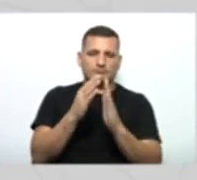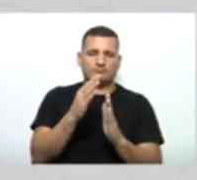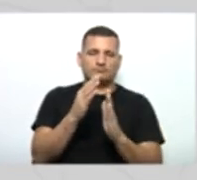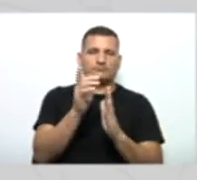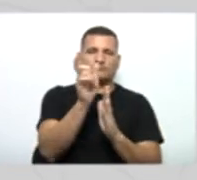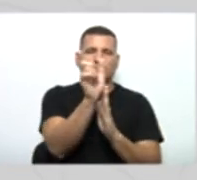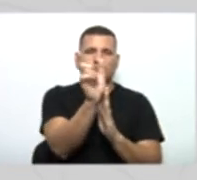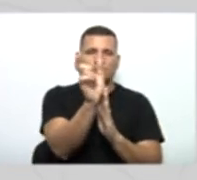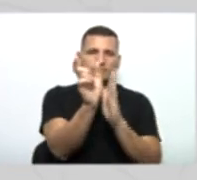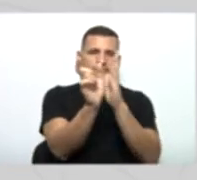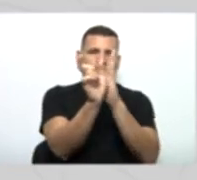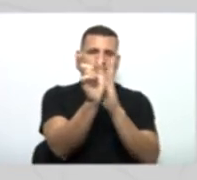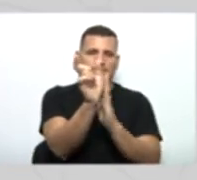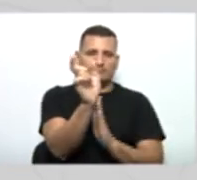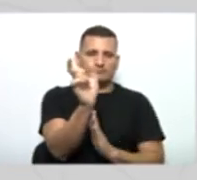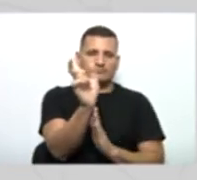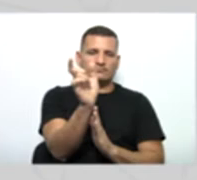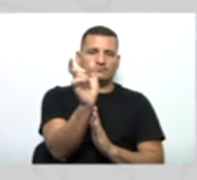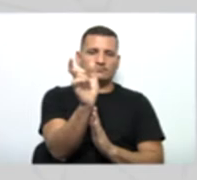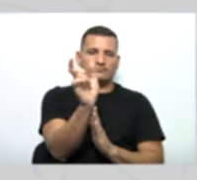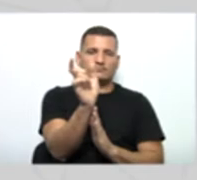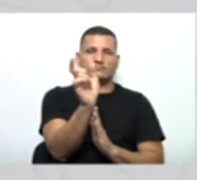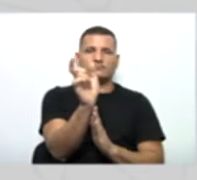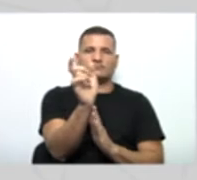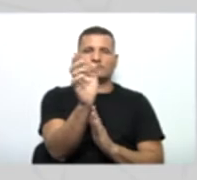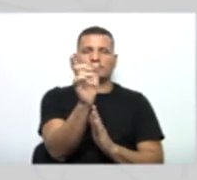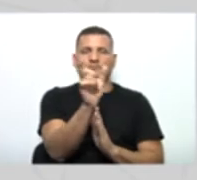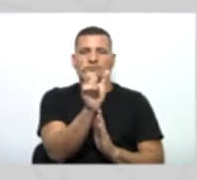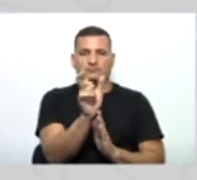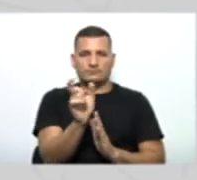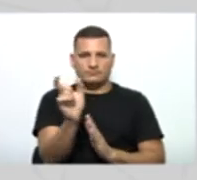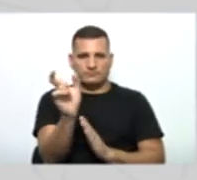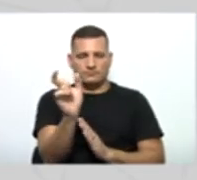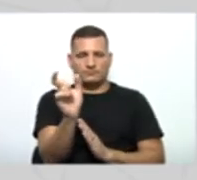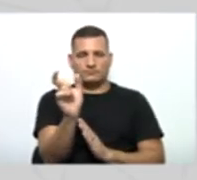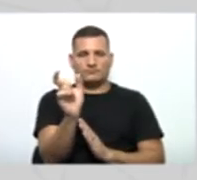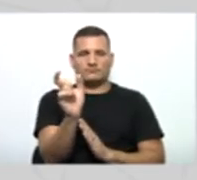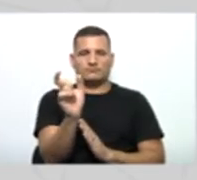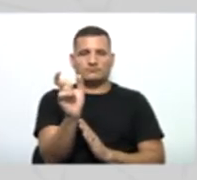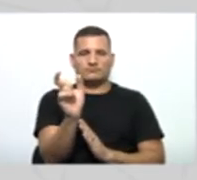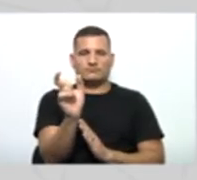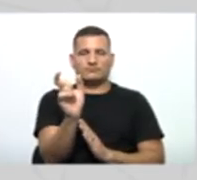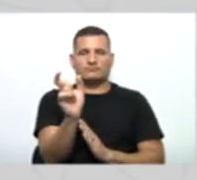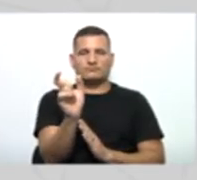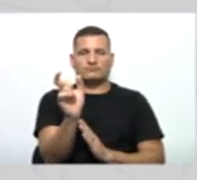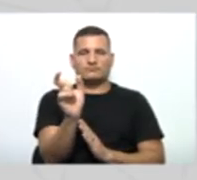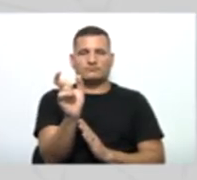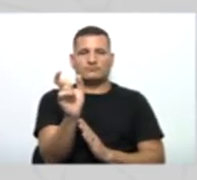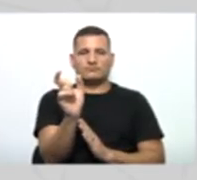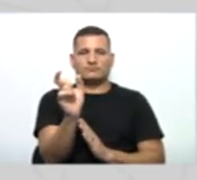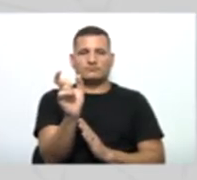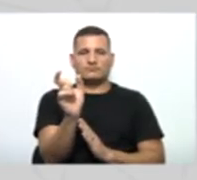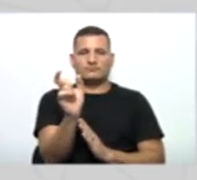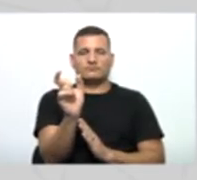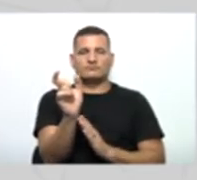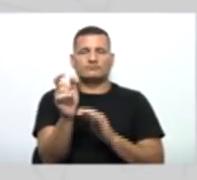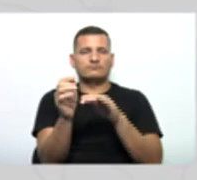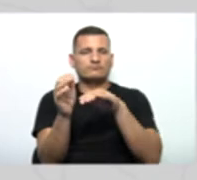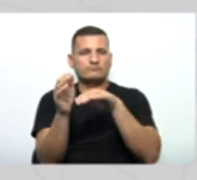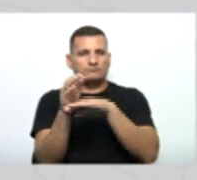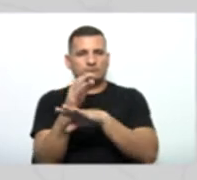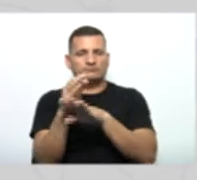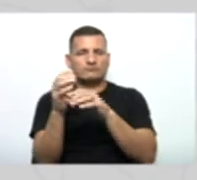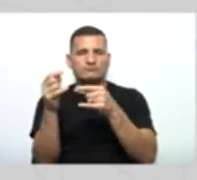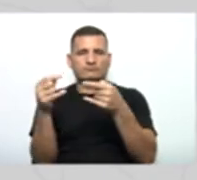do comando for, e dentro do comando for que nós temos os comandos para ler um valor e inserir esse valor numa